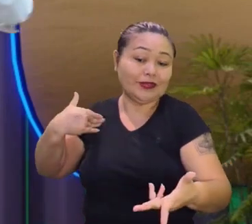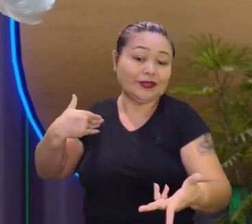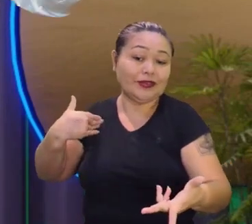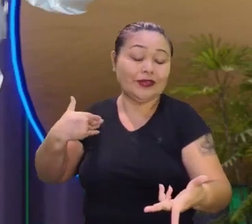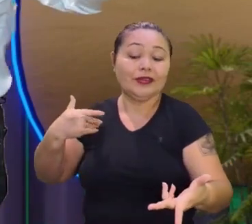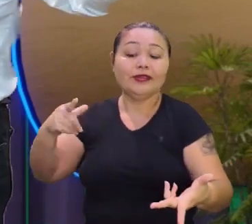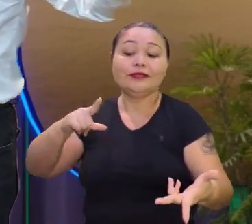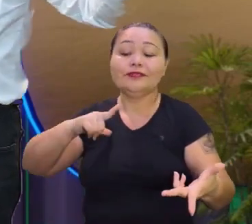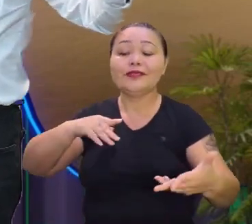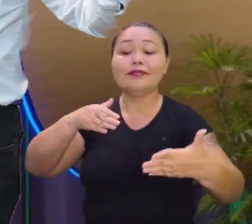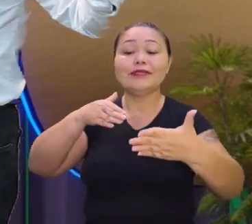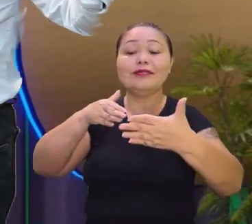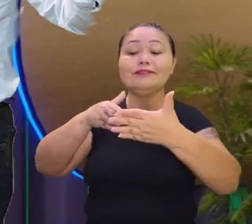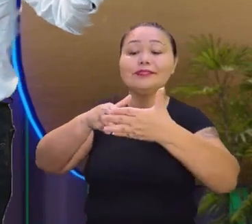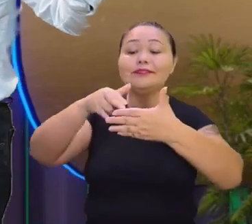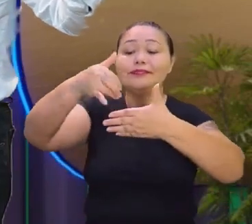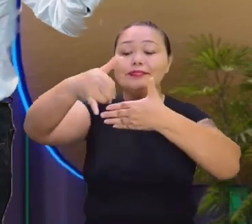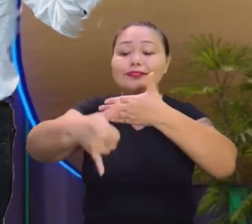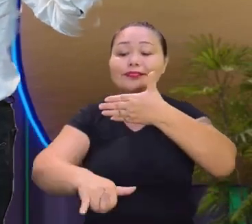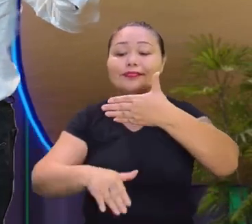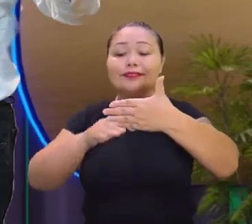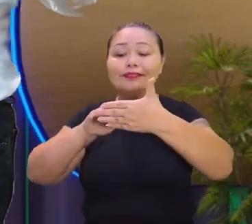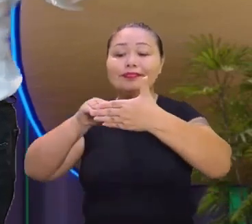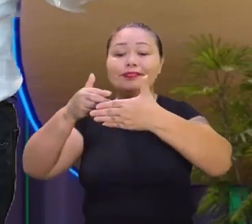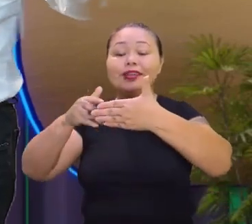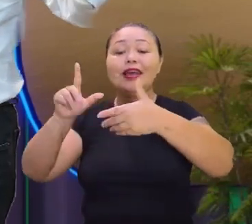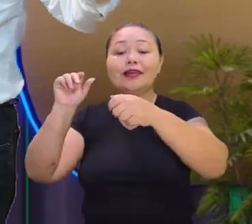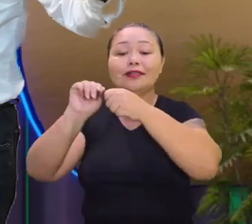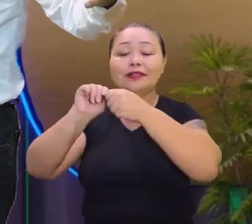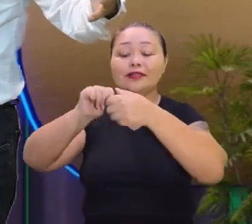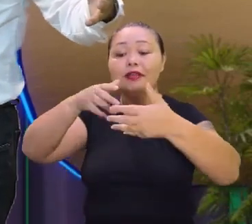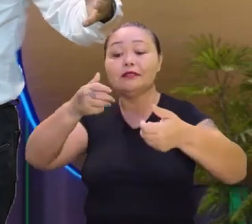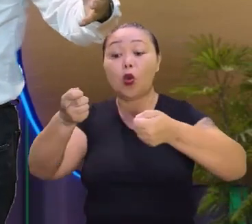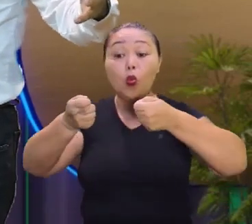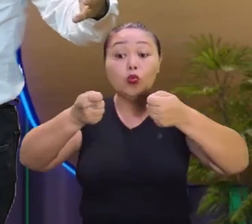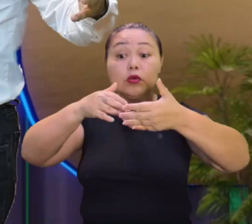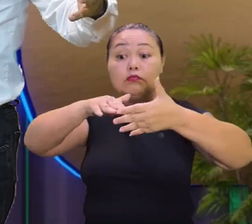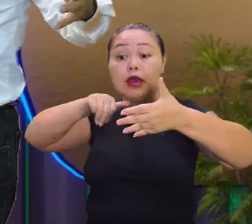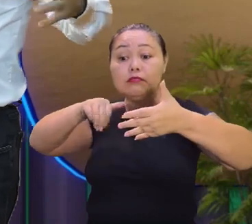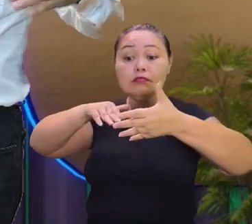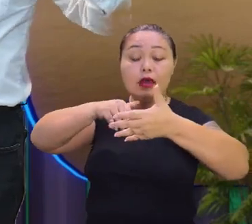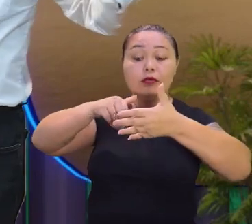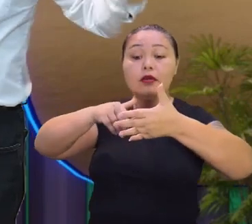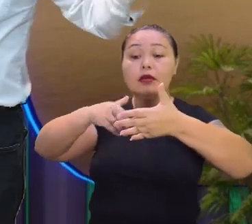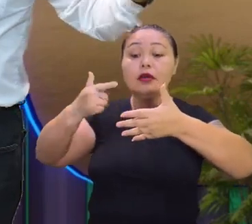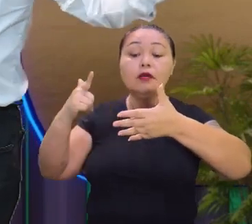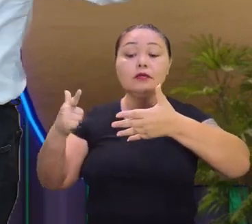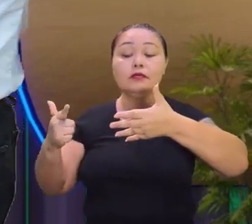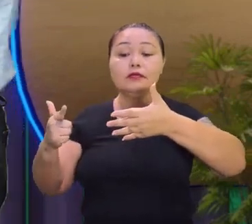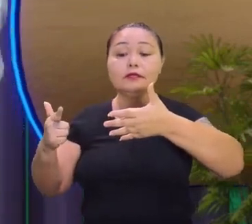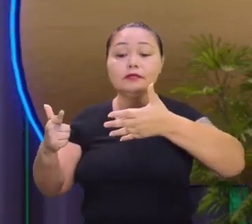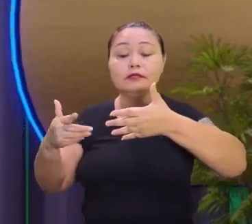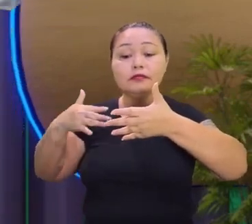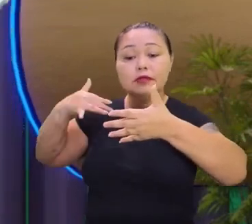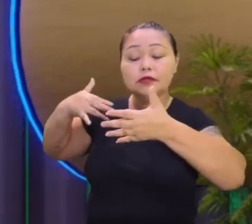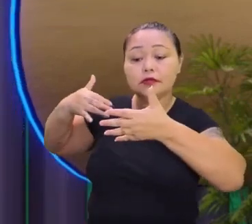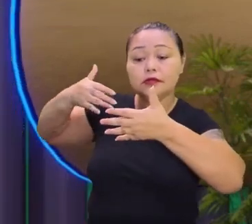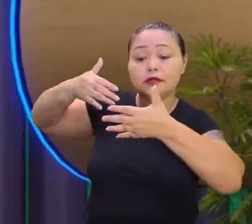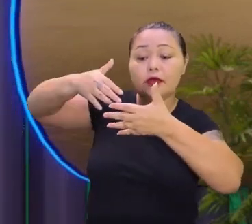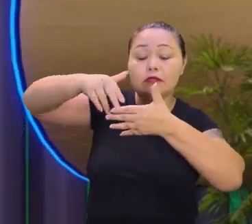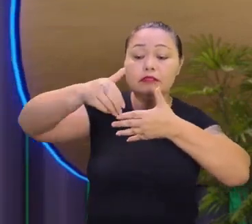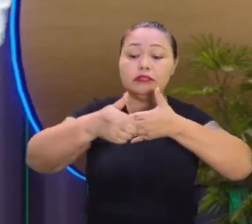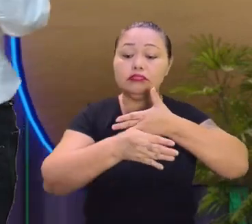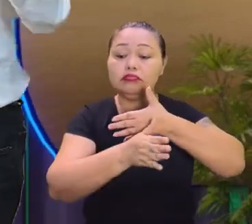Nós temos agora as barragens das usinas. Verdade. Que faz esse controle para que não haja na entrada